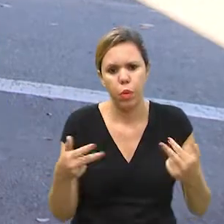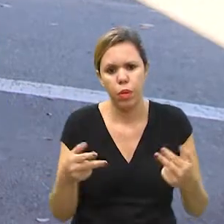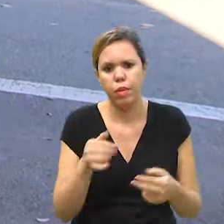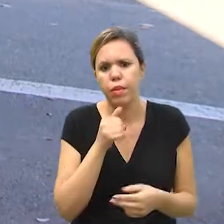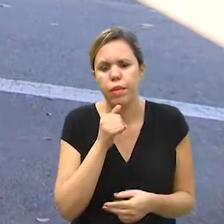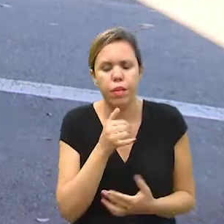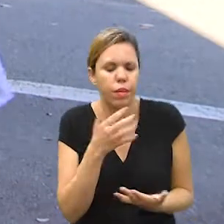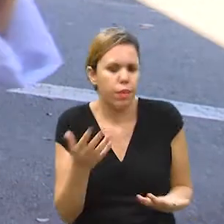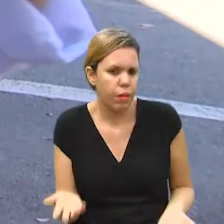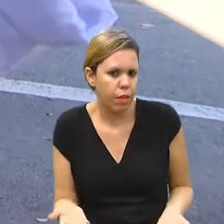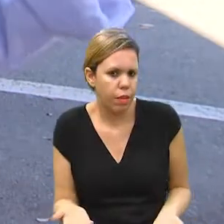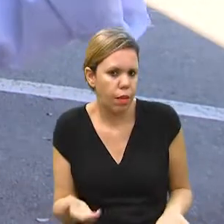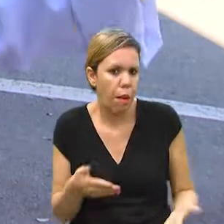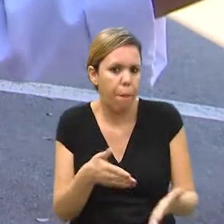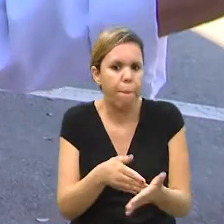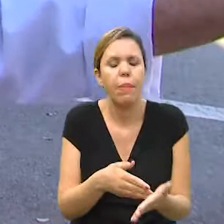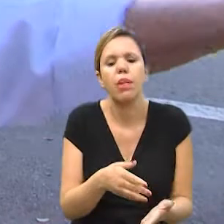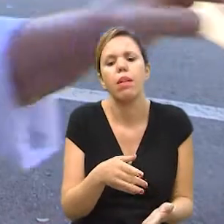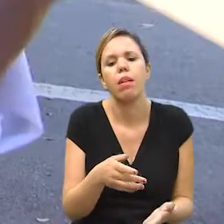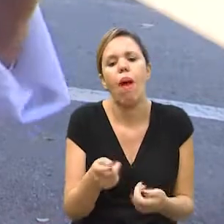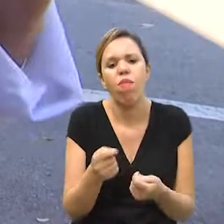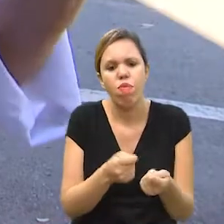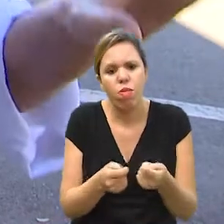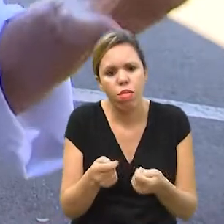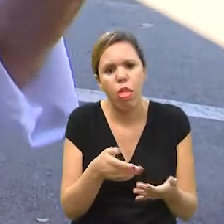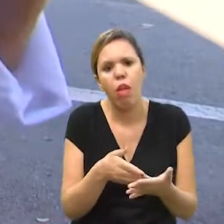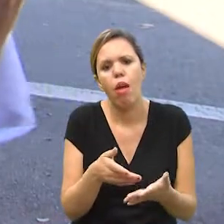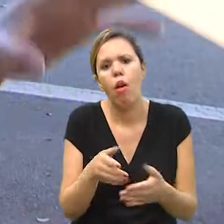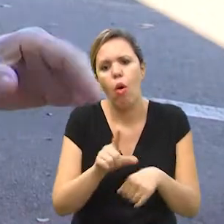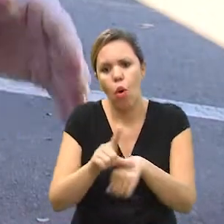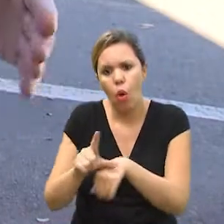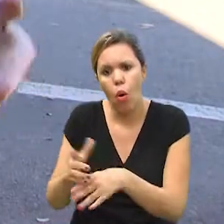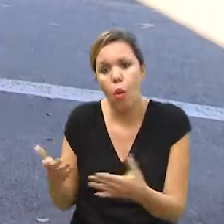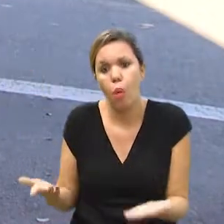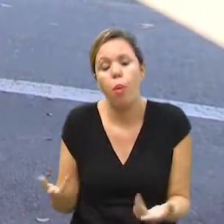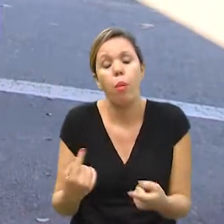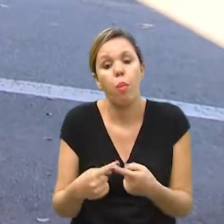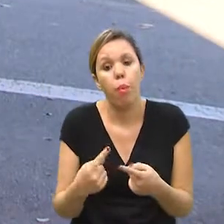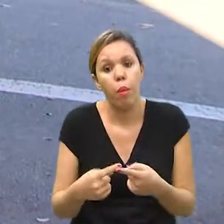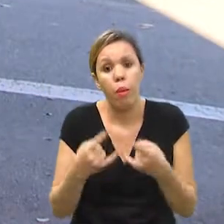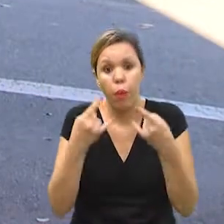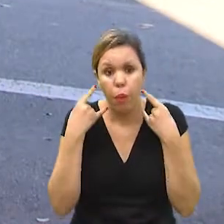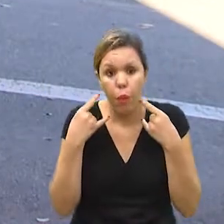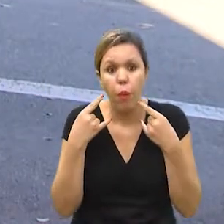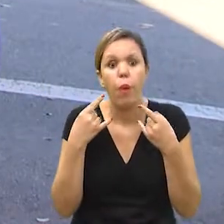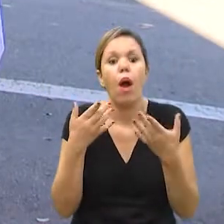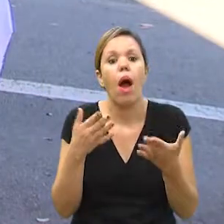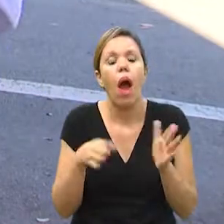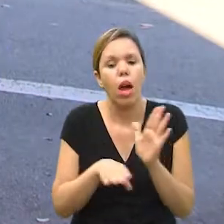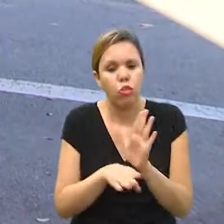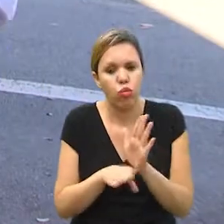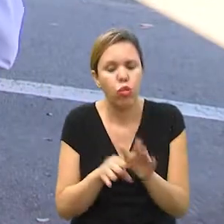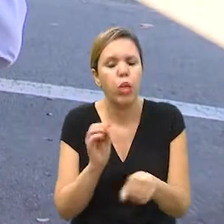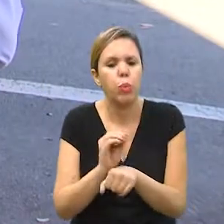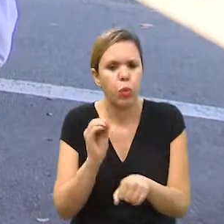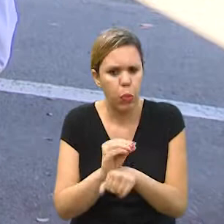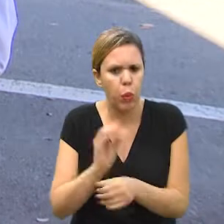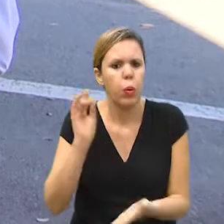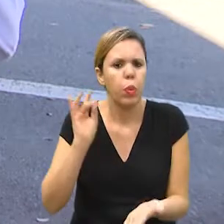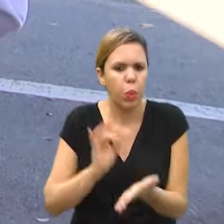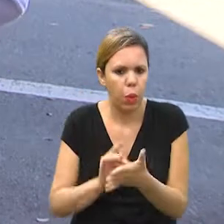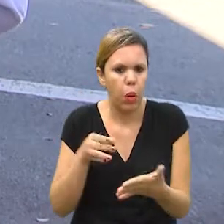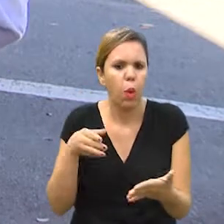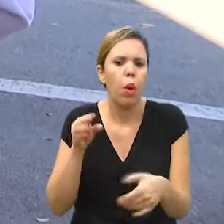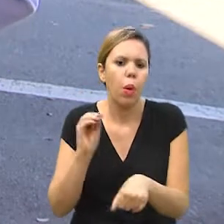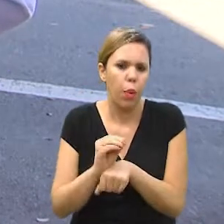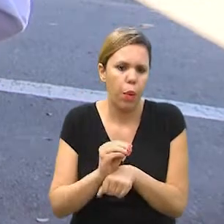medidas de impedir a economia, o comércio e tudo. Por quê? Porque ela é uma barreira, né? Ela é realmente uma